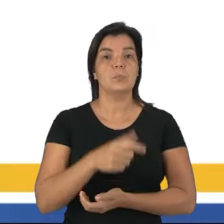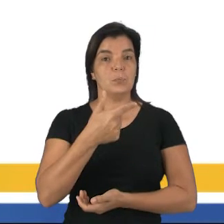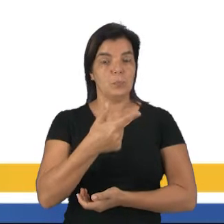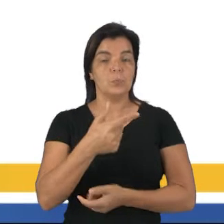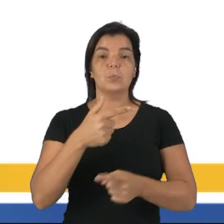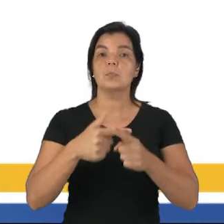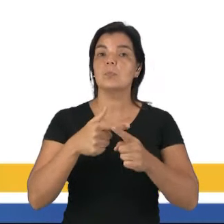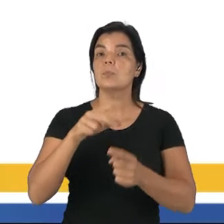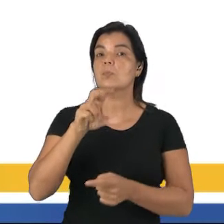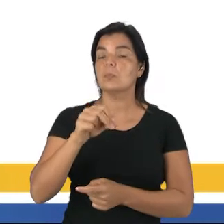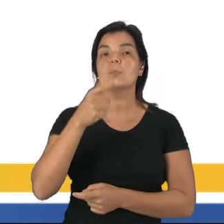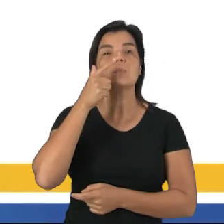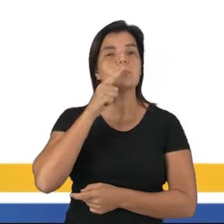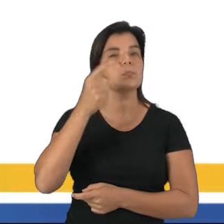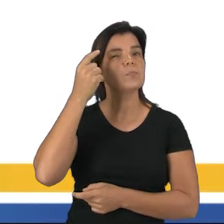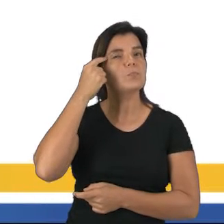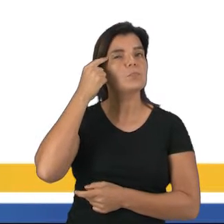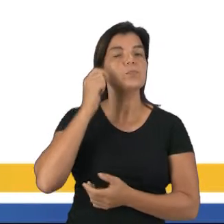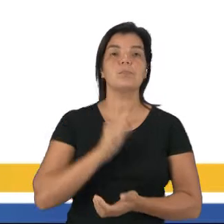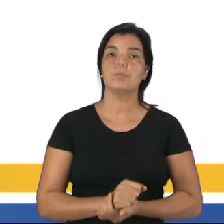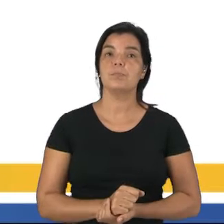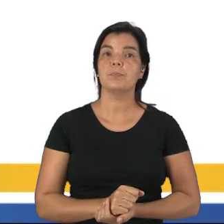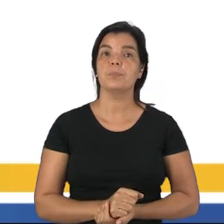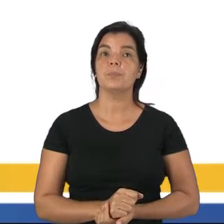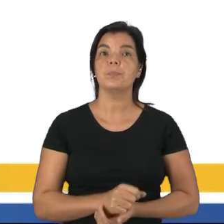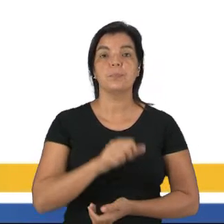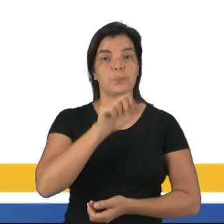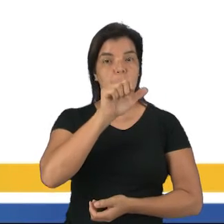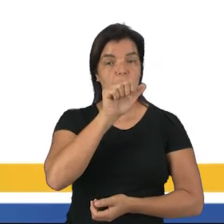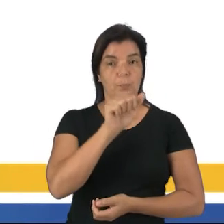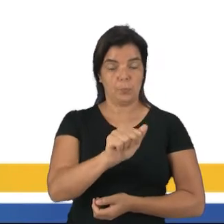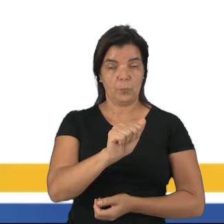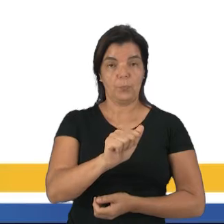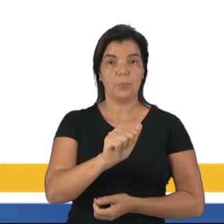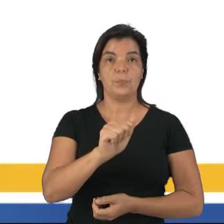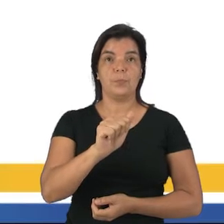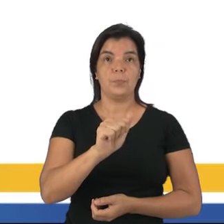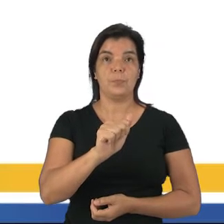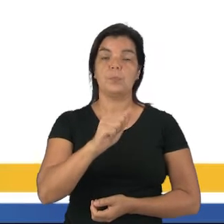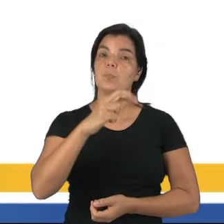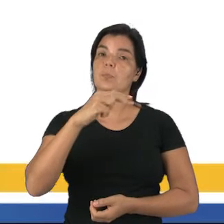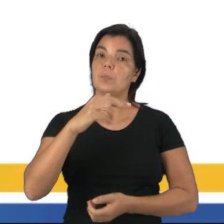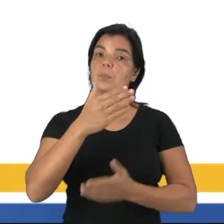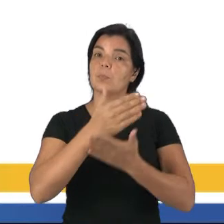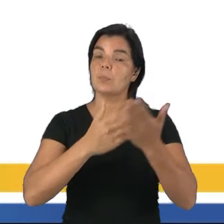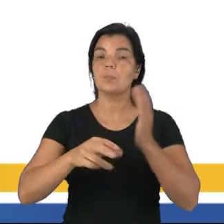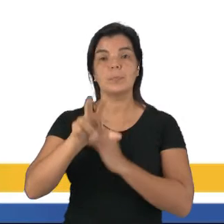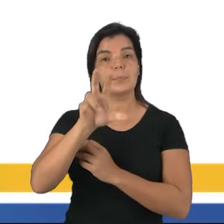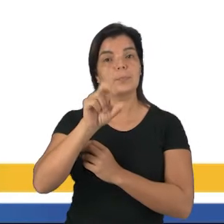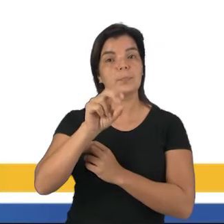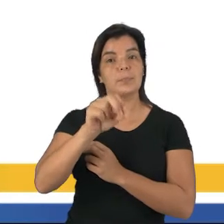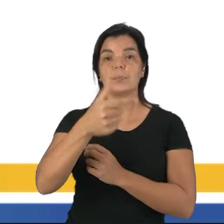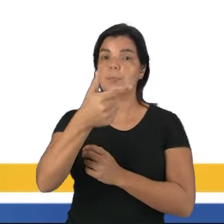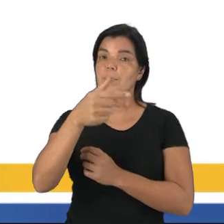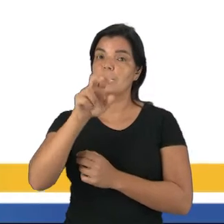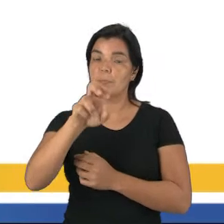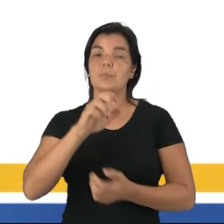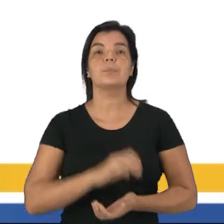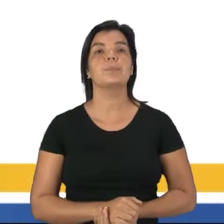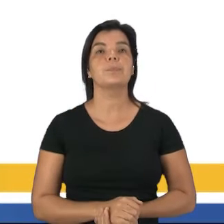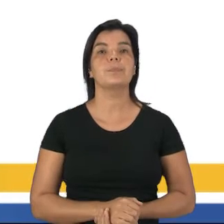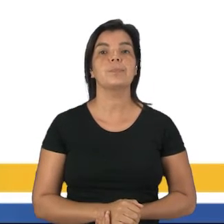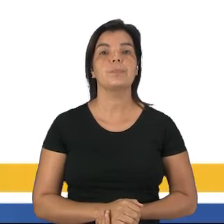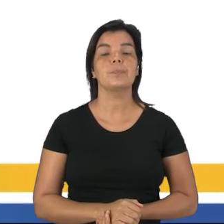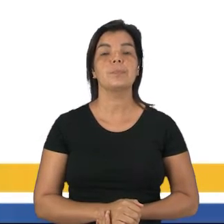2 é igual a 50, você já consegue imaginar é a solução. Então, quando você pensa nesse número, é a metade de 50, que é 25. Então,